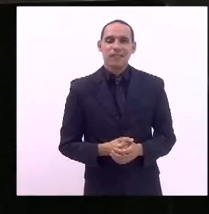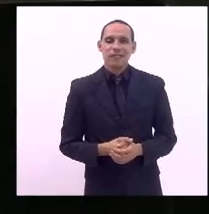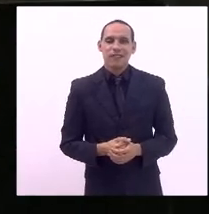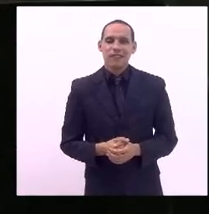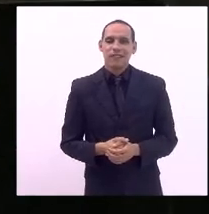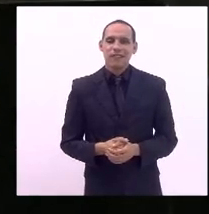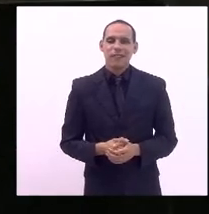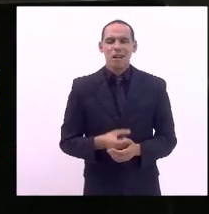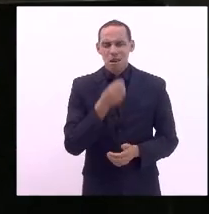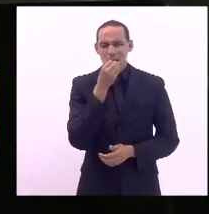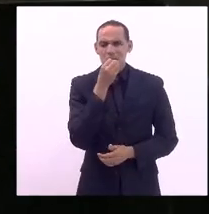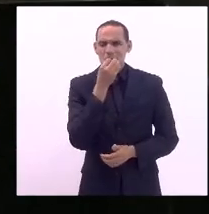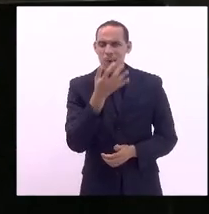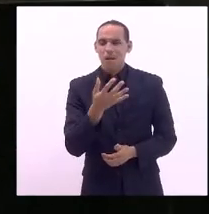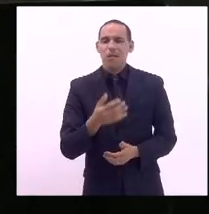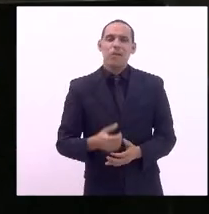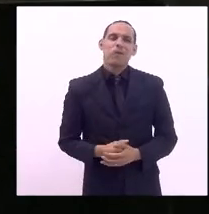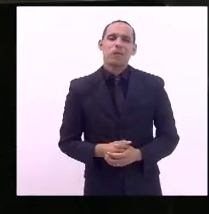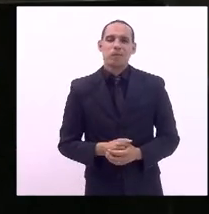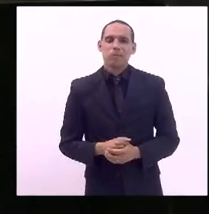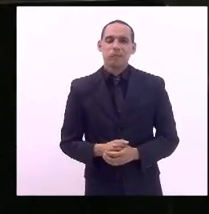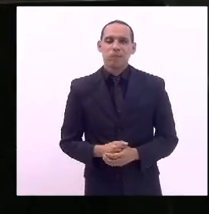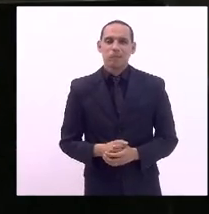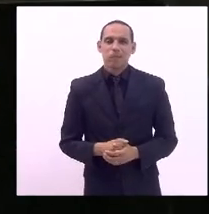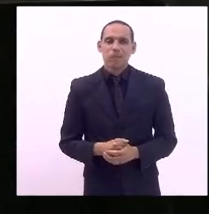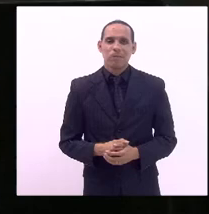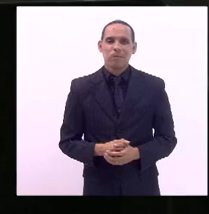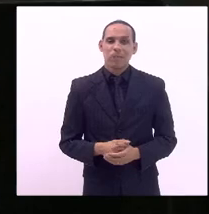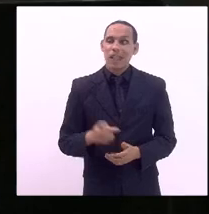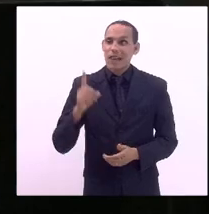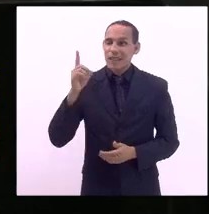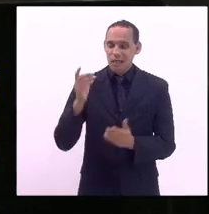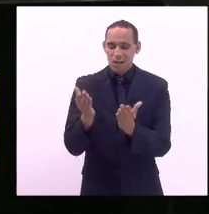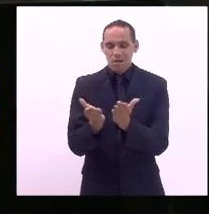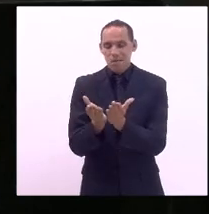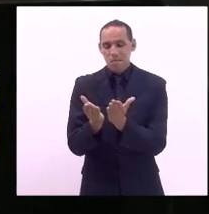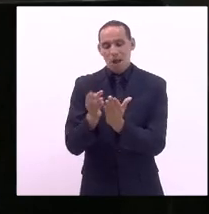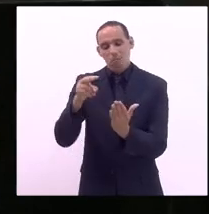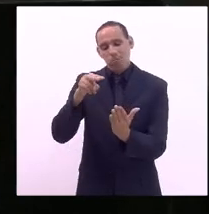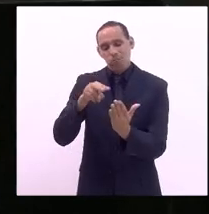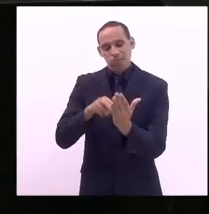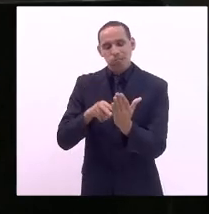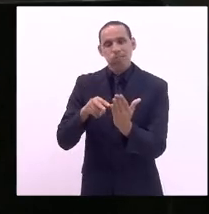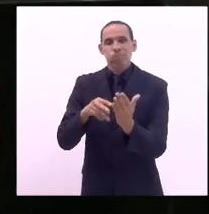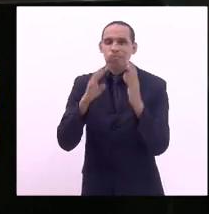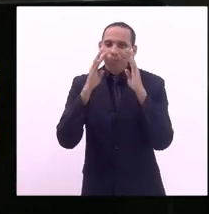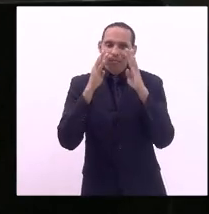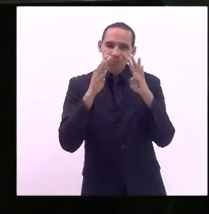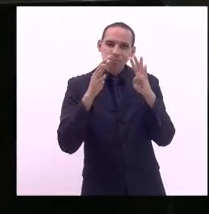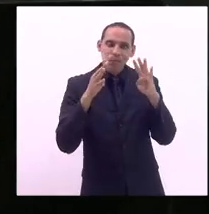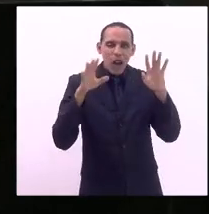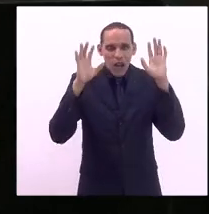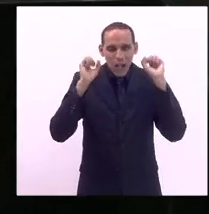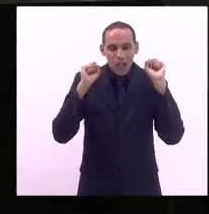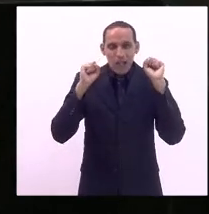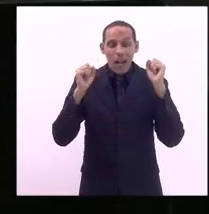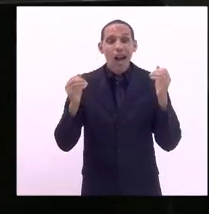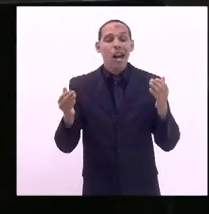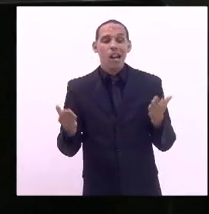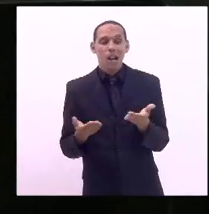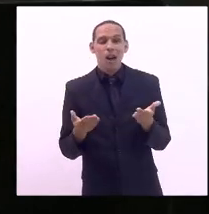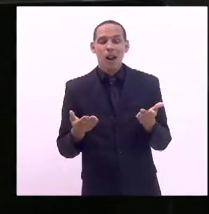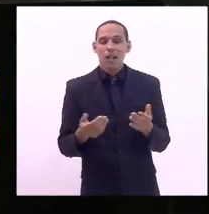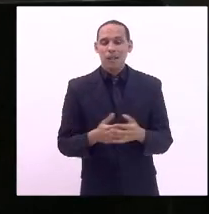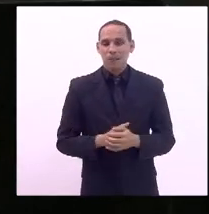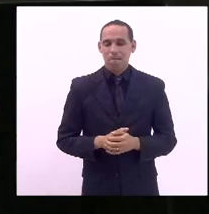foram muito produtivos, não é? Com as palavras de Deus que ouvimos. E agora eu gostaria de estar